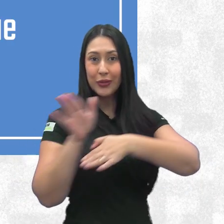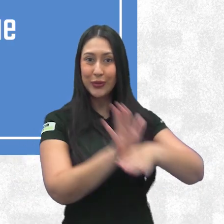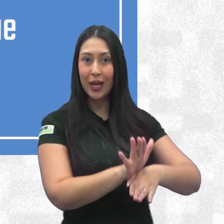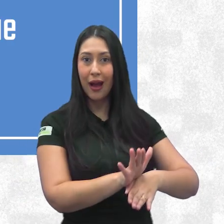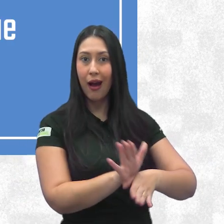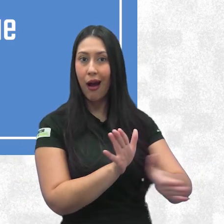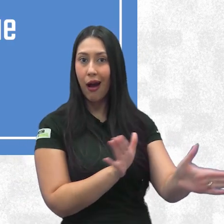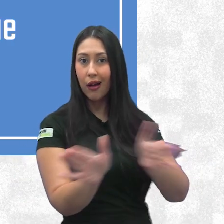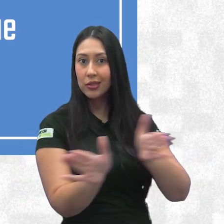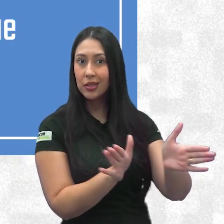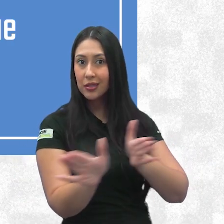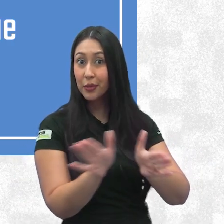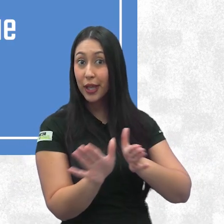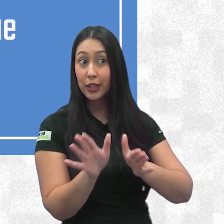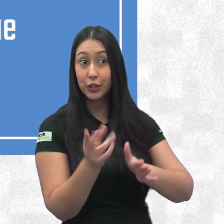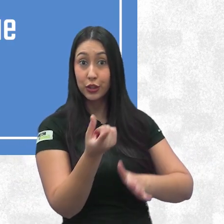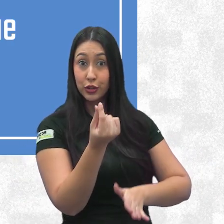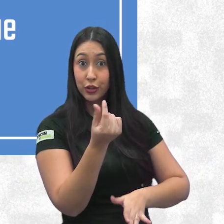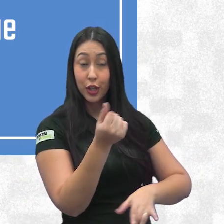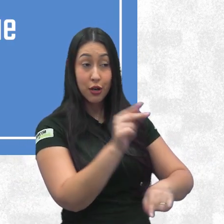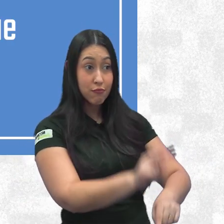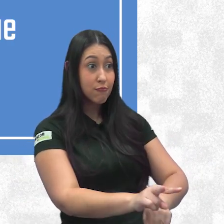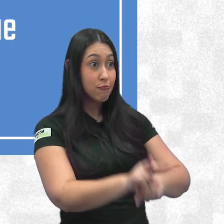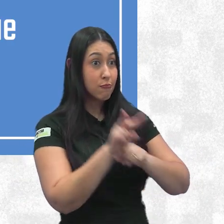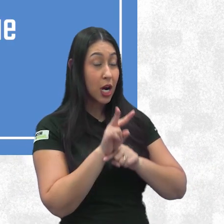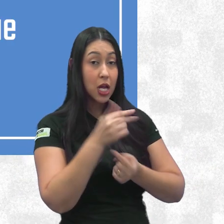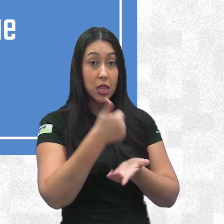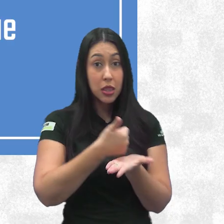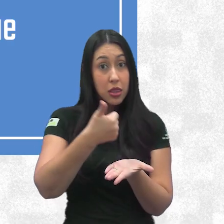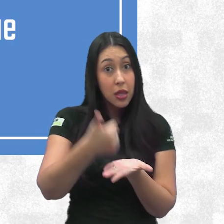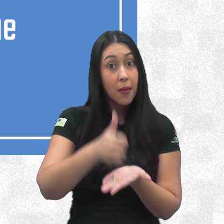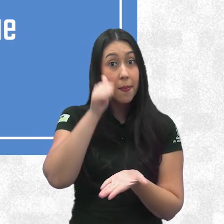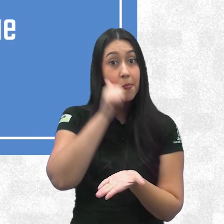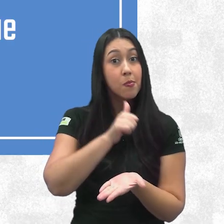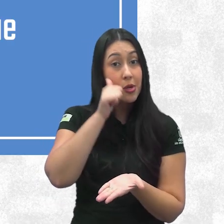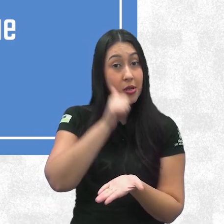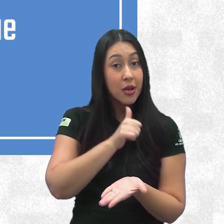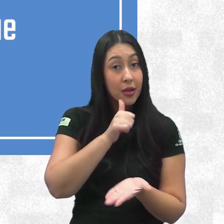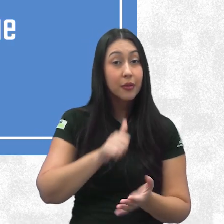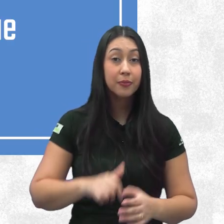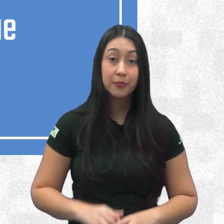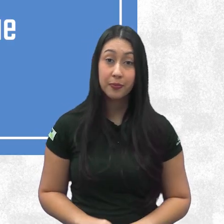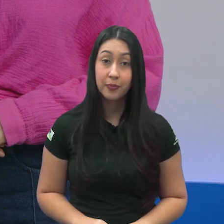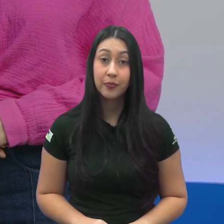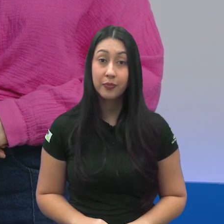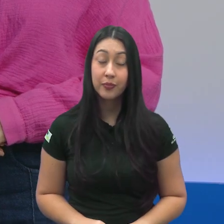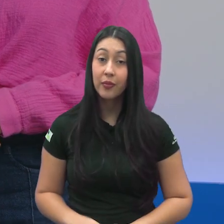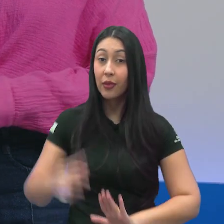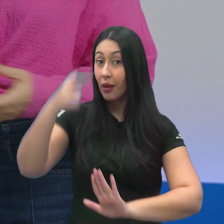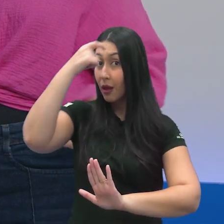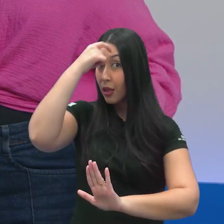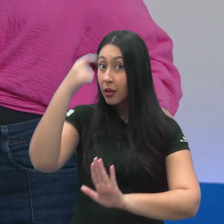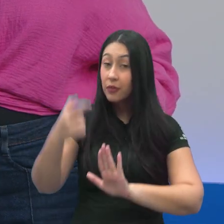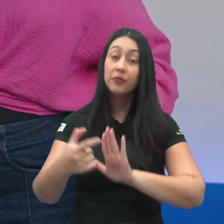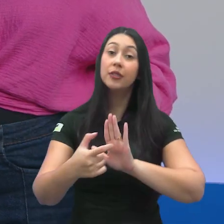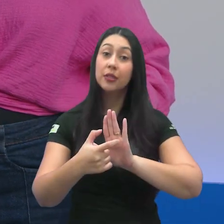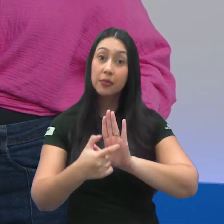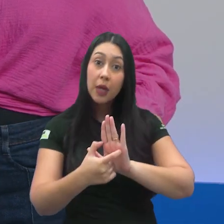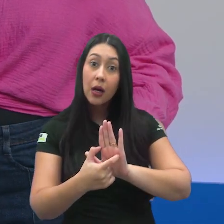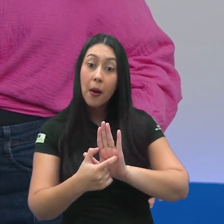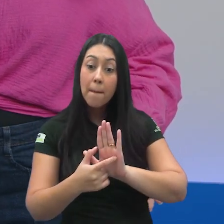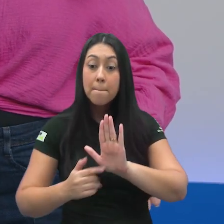que ampliem o acesso ao crédito, à formalização para quem empreende no Brasil. A